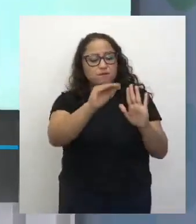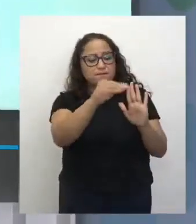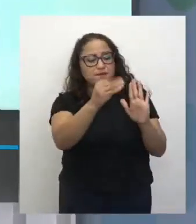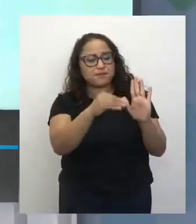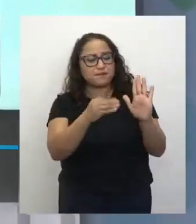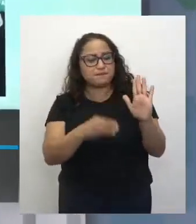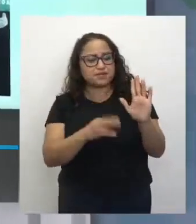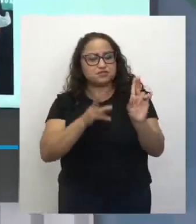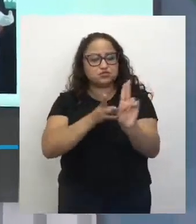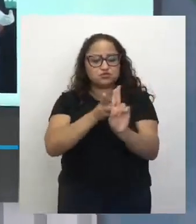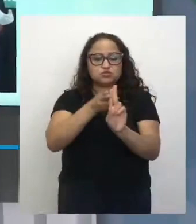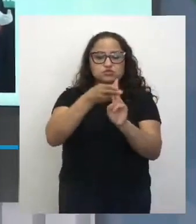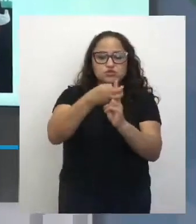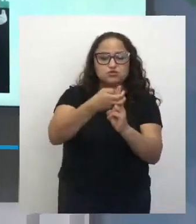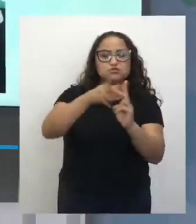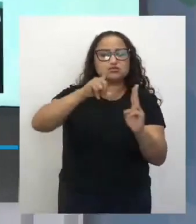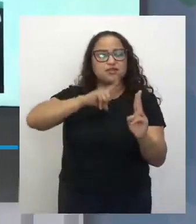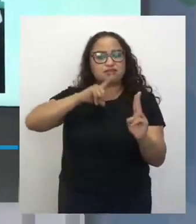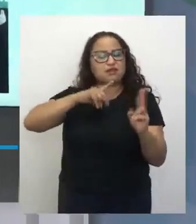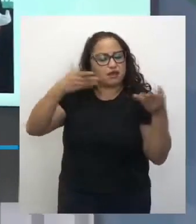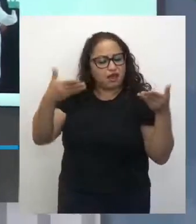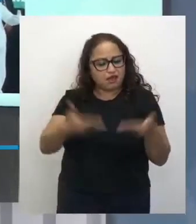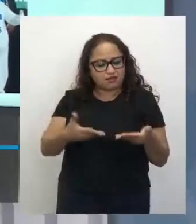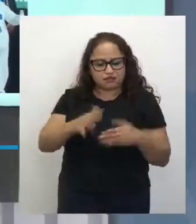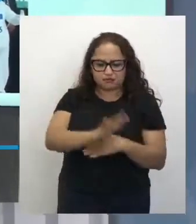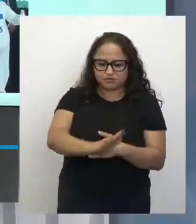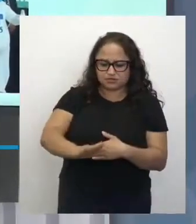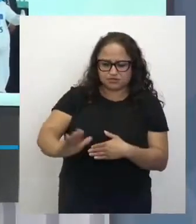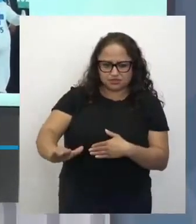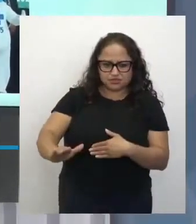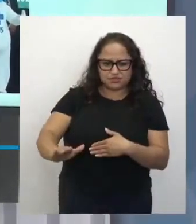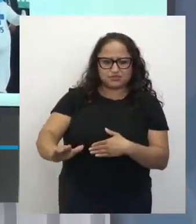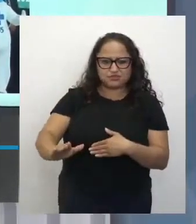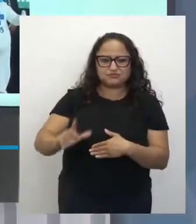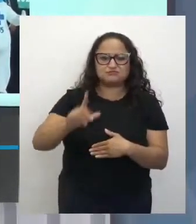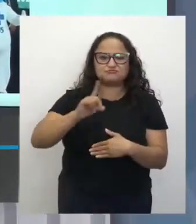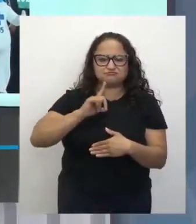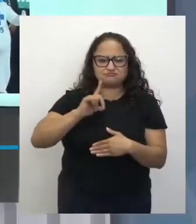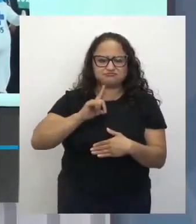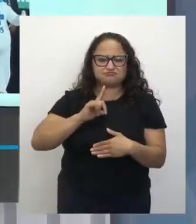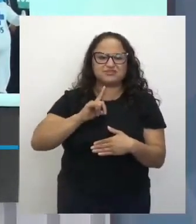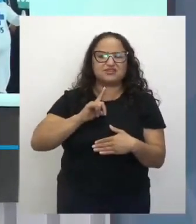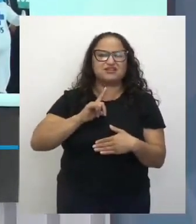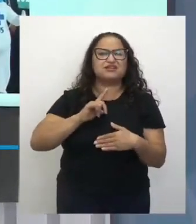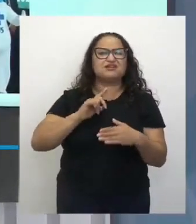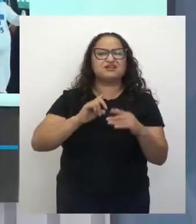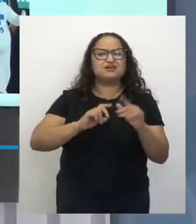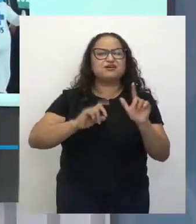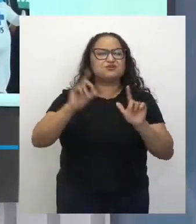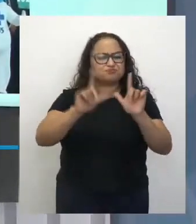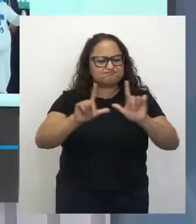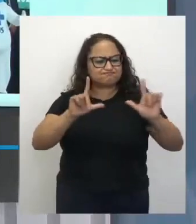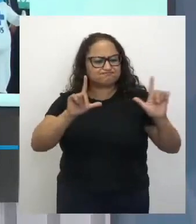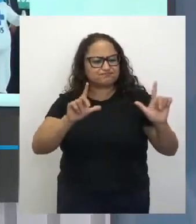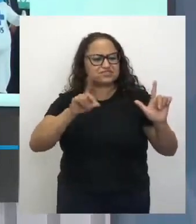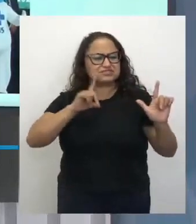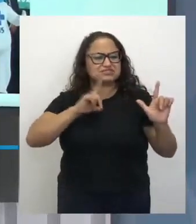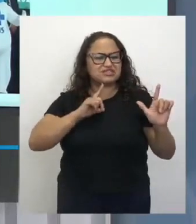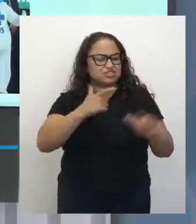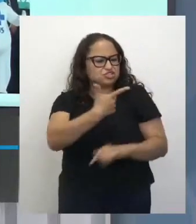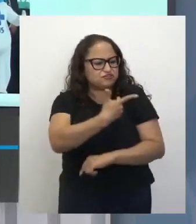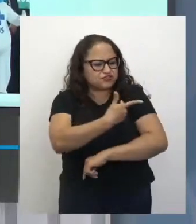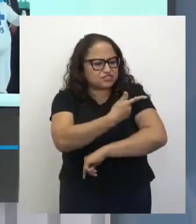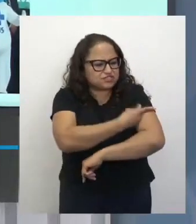aqui no Brasil, né, de vacinação, principalmente das crianças pequenas, nossa, assim, essas campanhas que